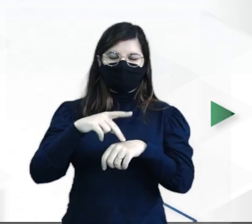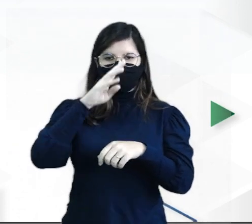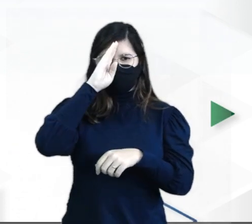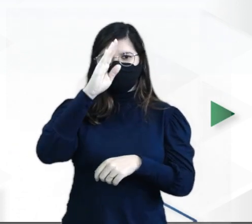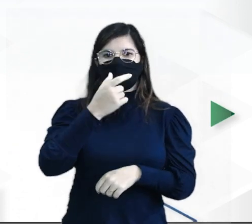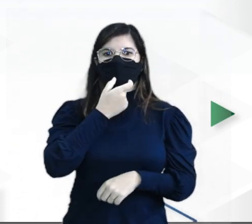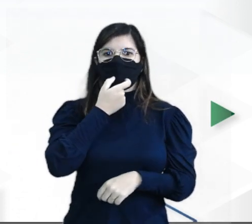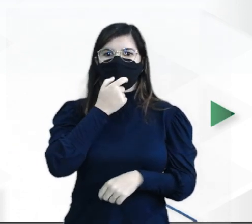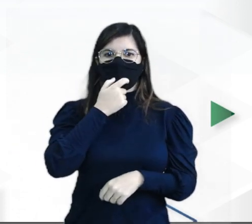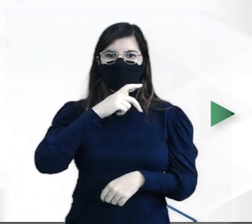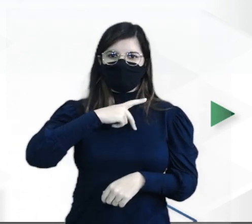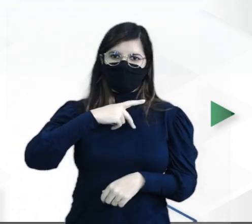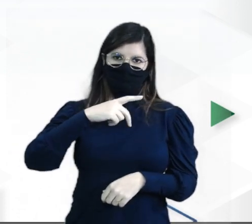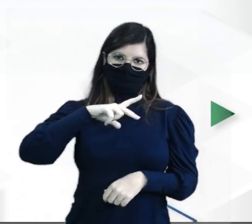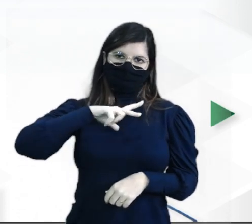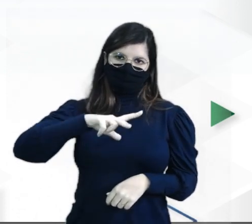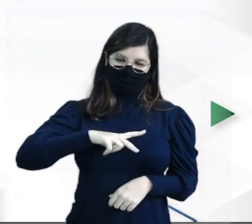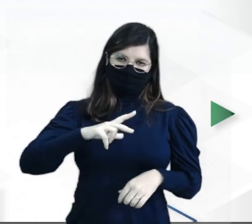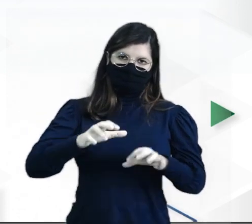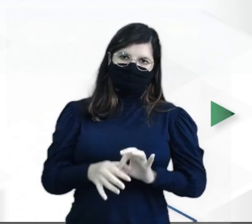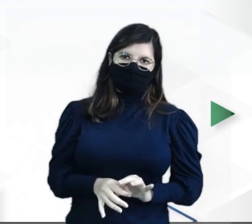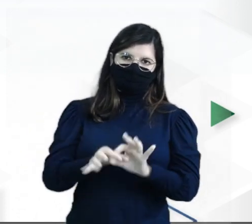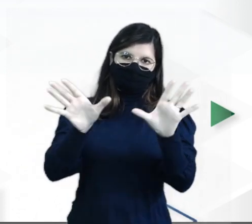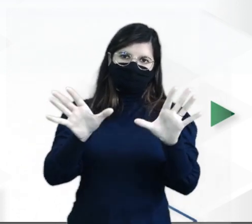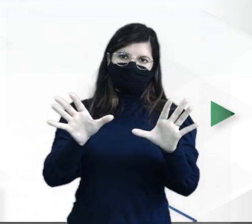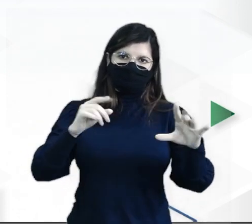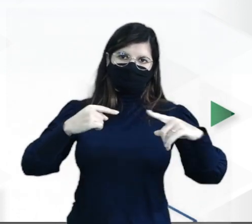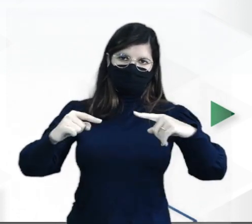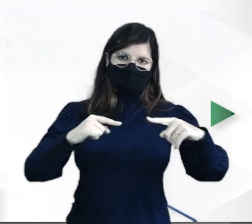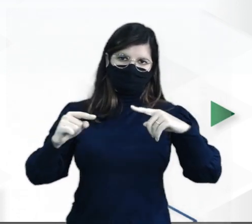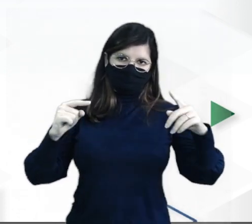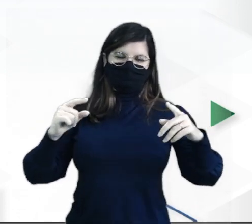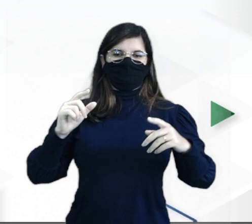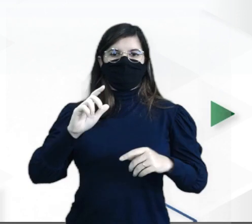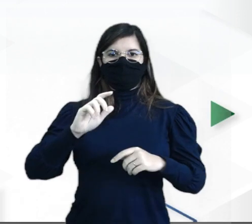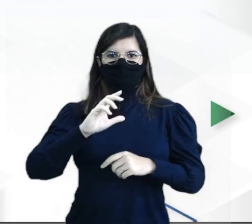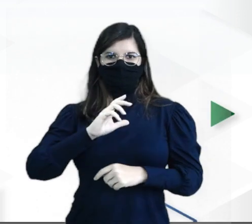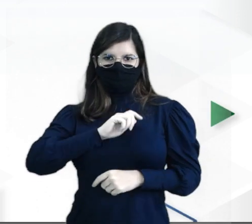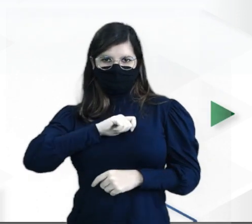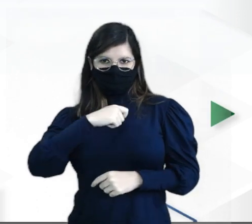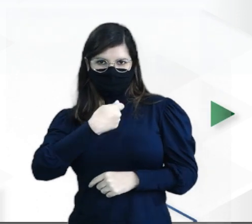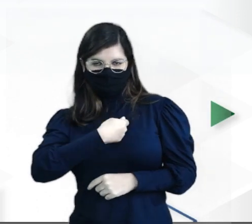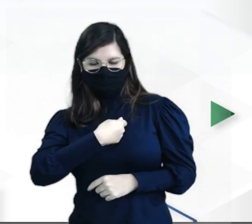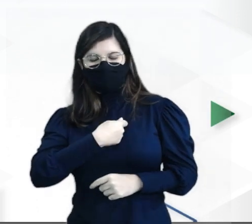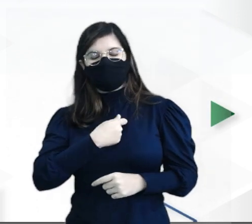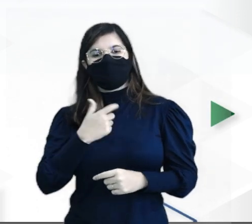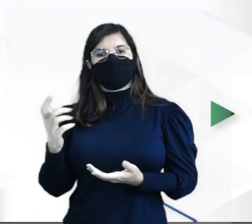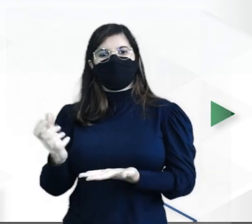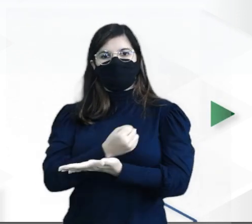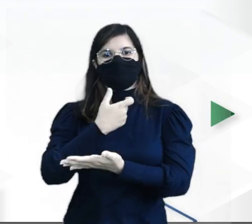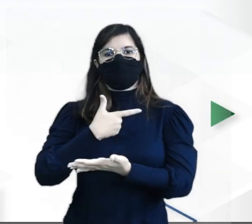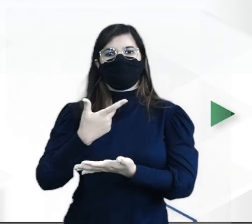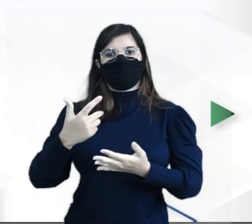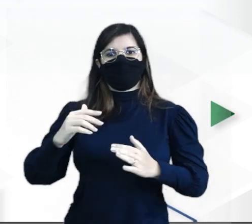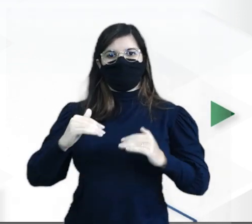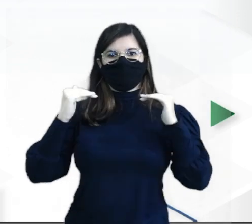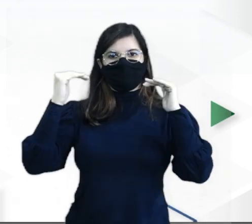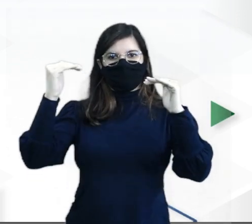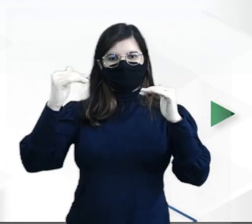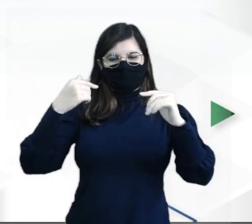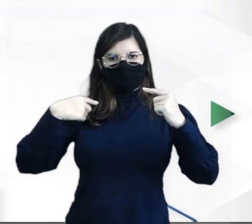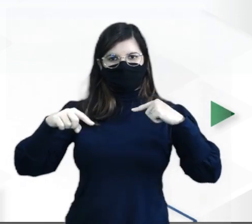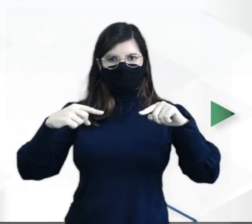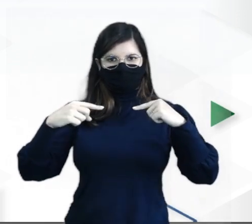a Inglaterra Portugal libertou-se do domínio espanhol é conquistou sua soberania política e parte do antigo império colonial